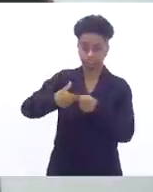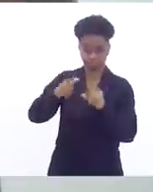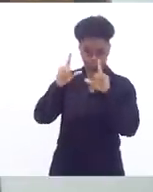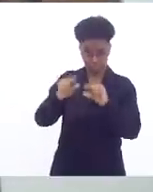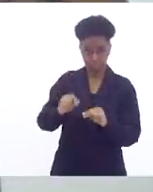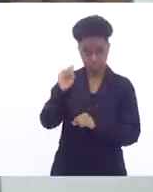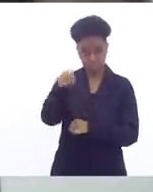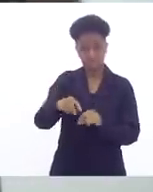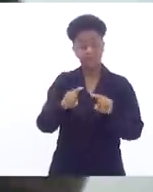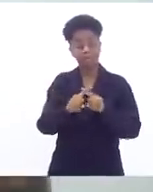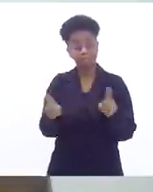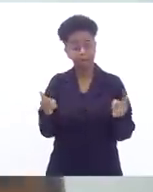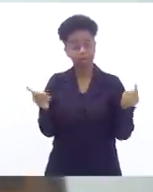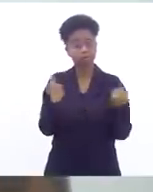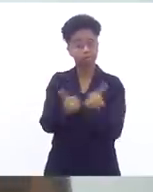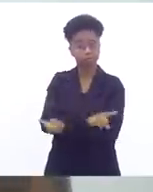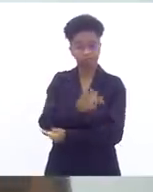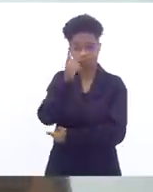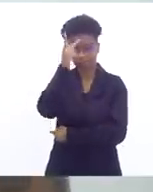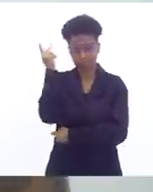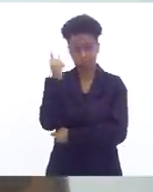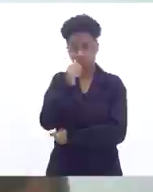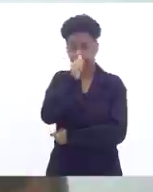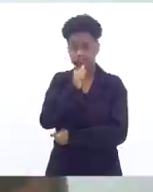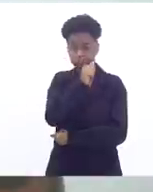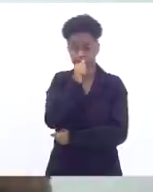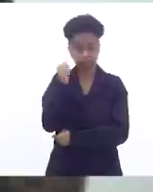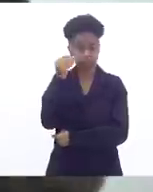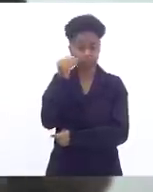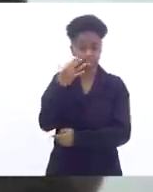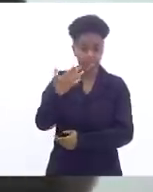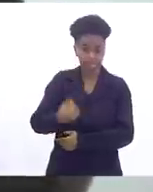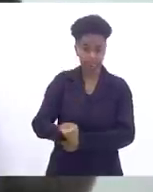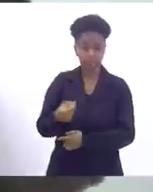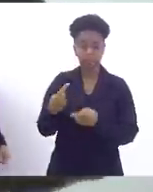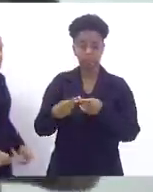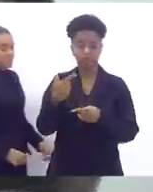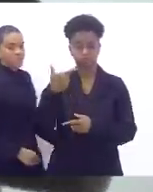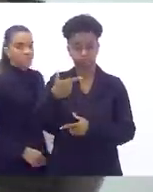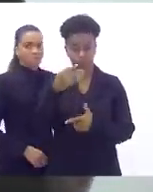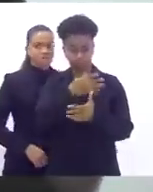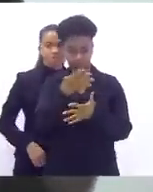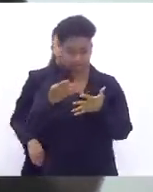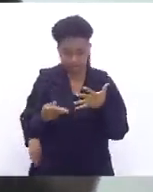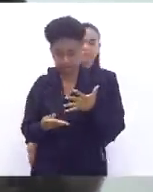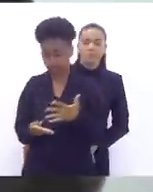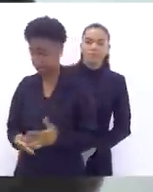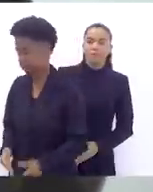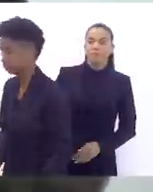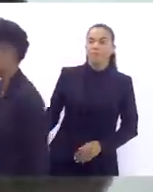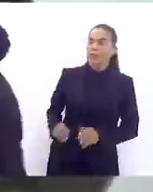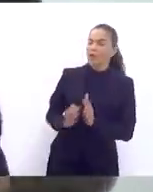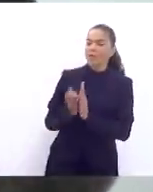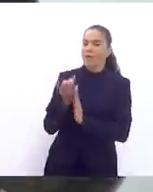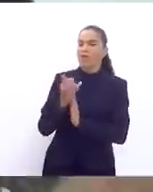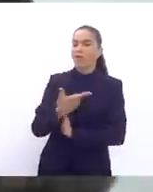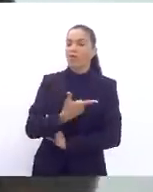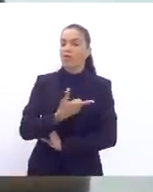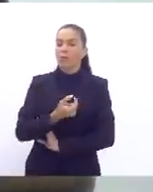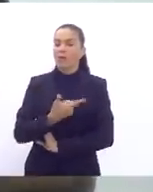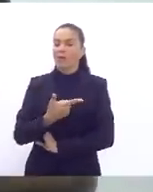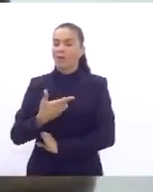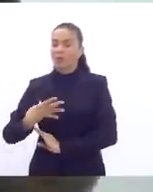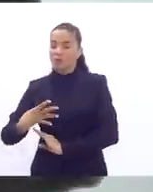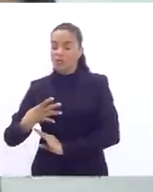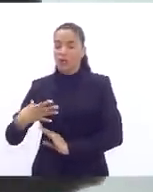mas Em contrapartida pessoas estão sangrando para poder receber porque a segunda parcela que faz parte de uma reposição inflacionária de 2014 até